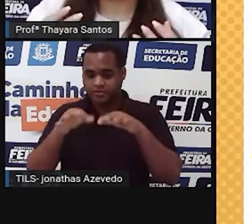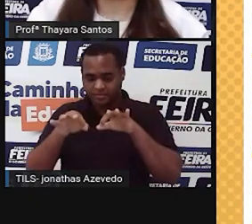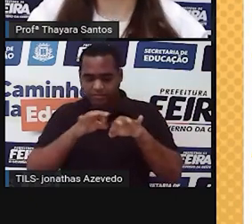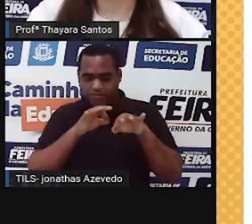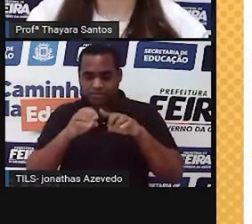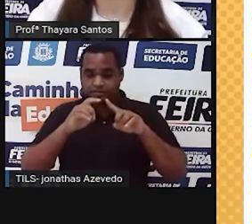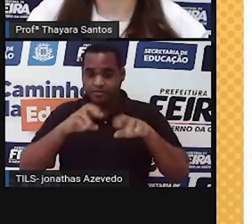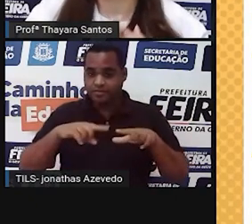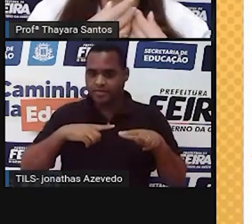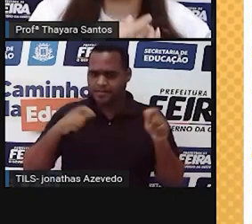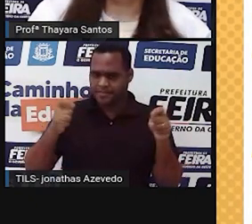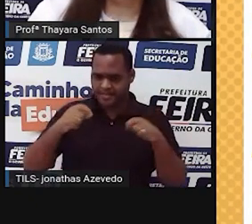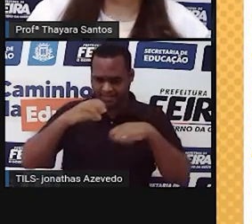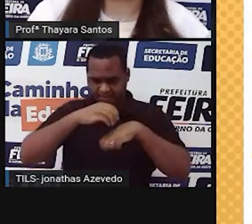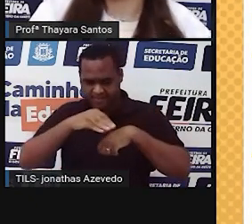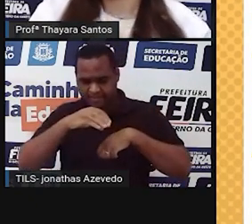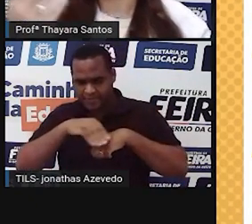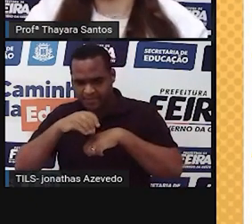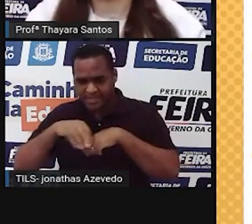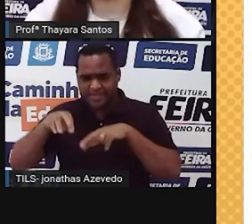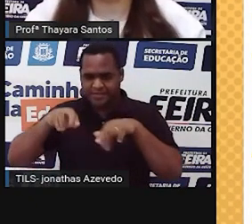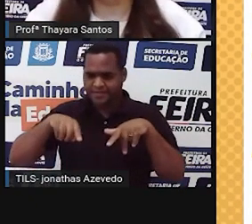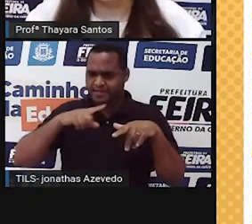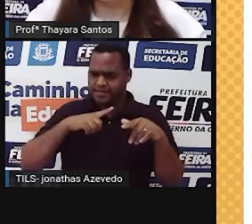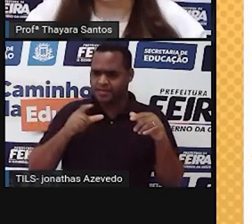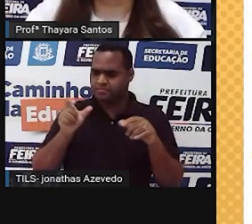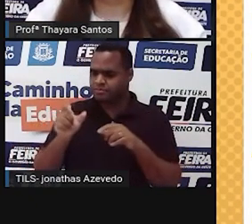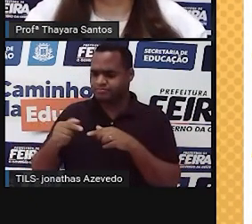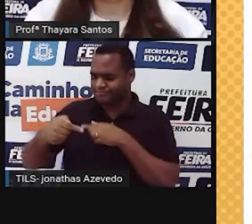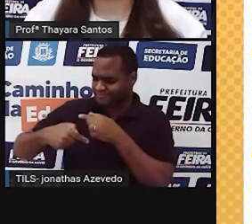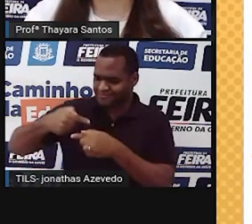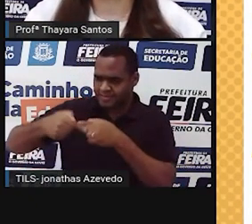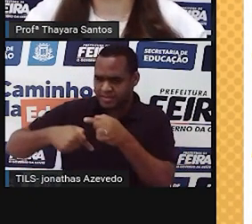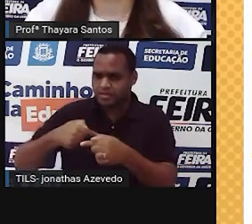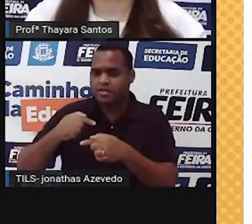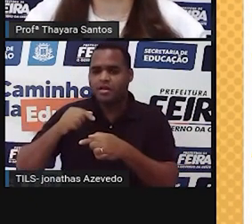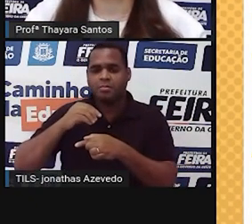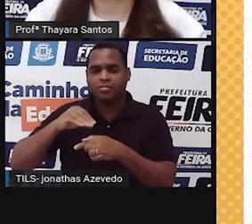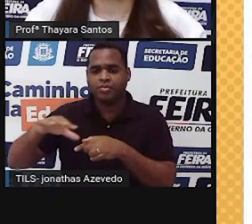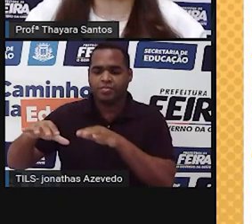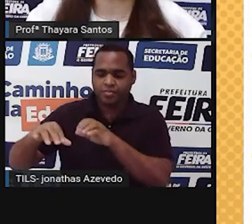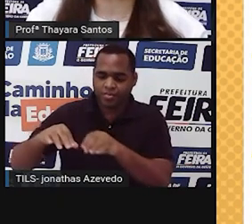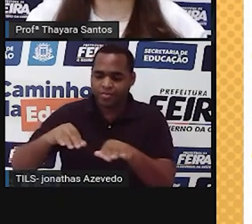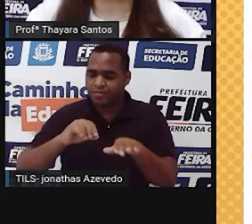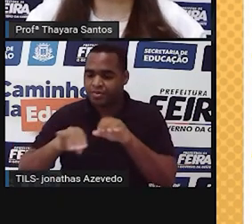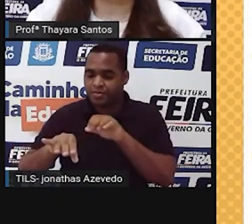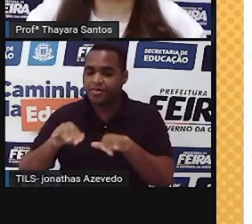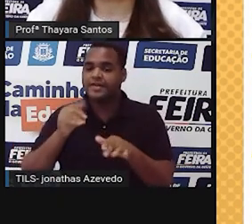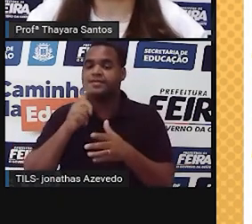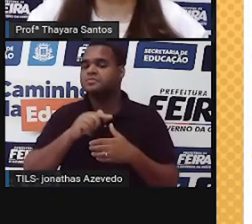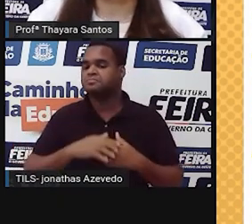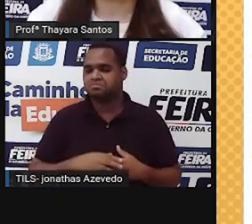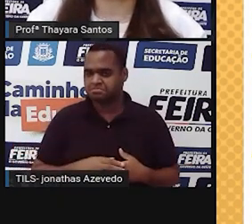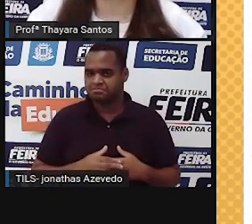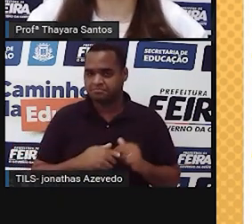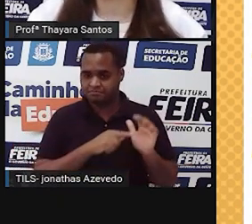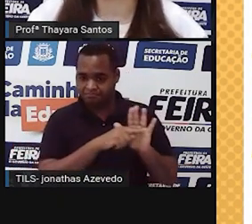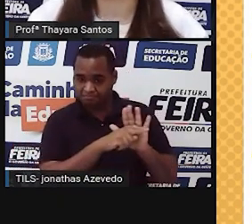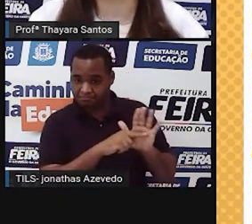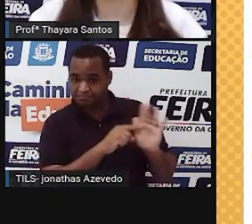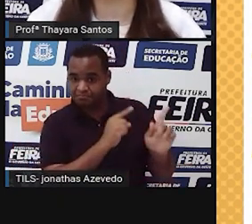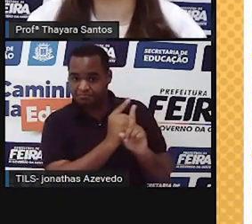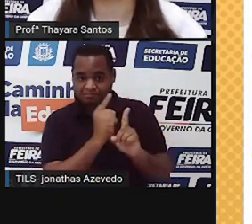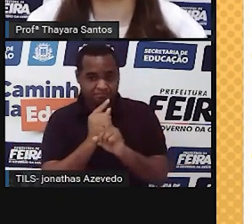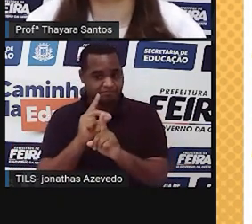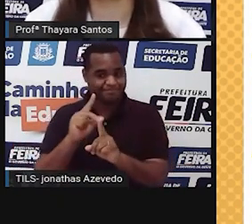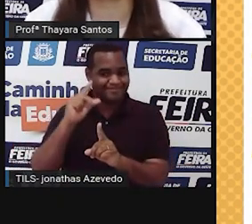organismos passam essas características para as gerações seguintes. Então, como muitos pesquisadores na época, ninguém levou